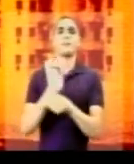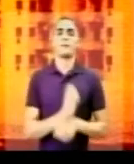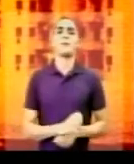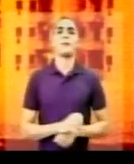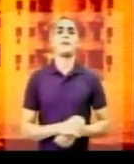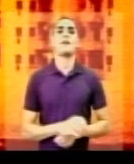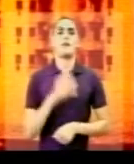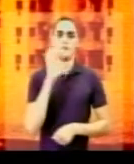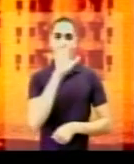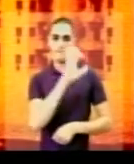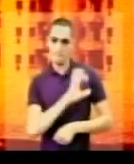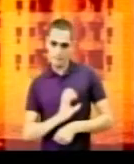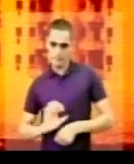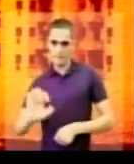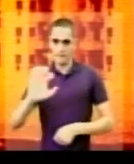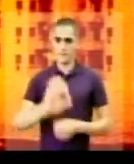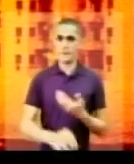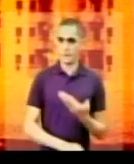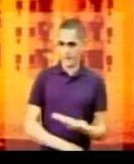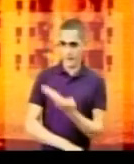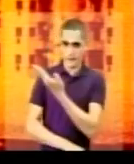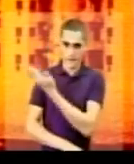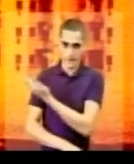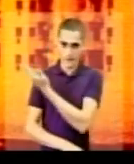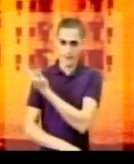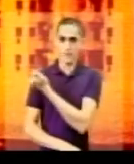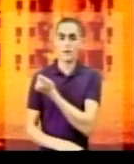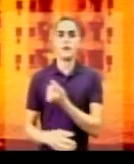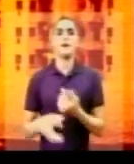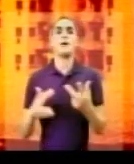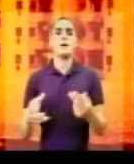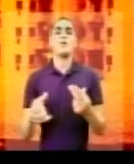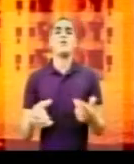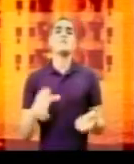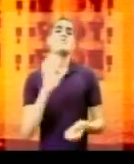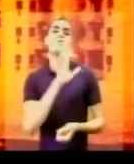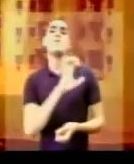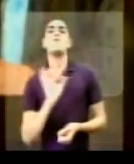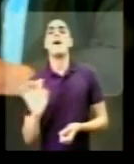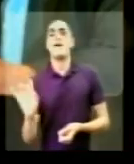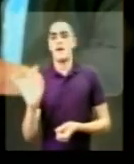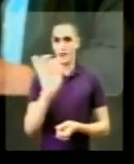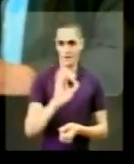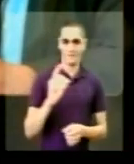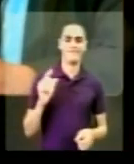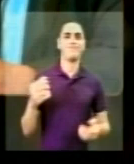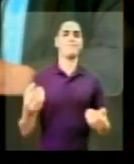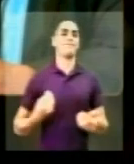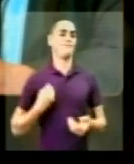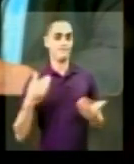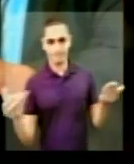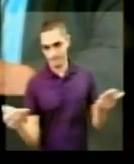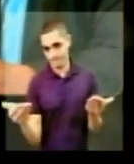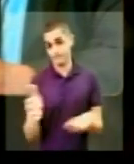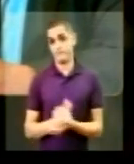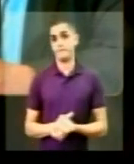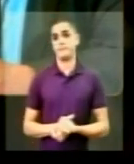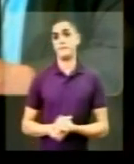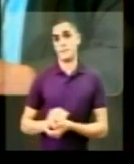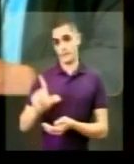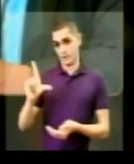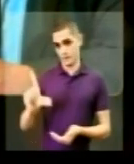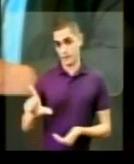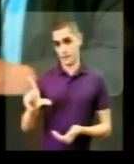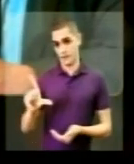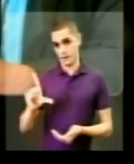às regiões do Estado e a situação que elas se encontram. No gráfico à